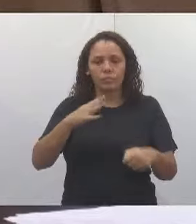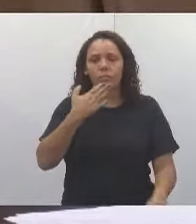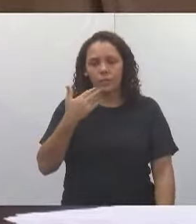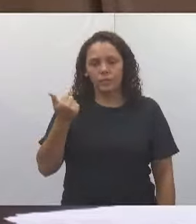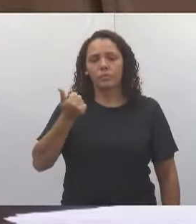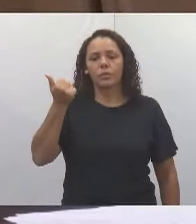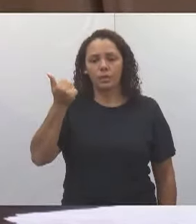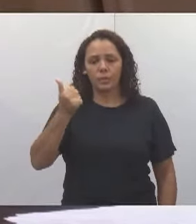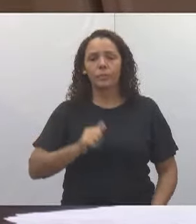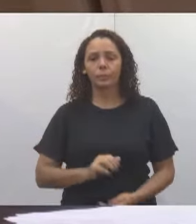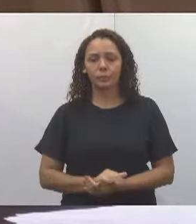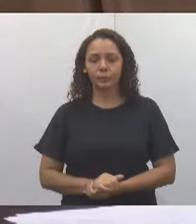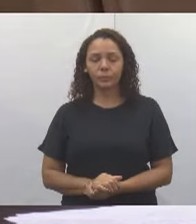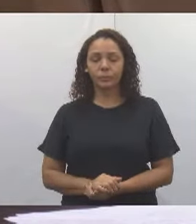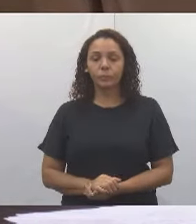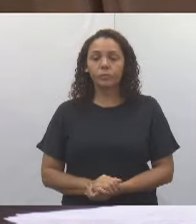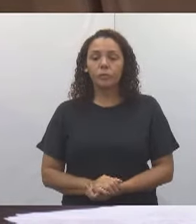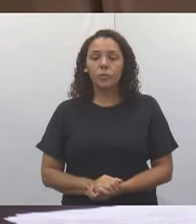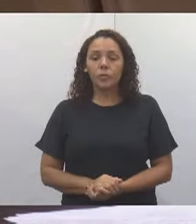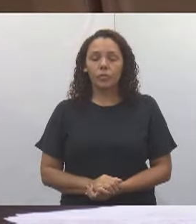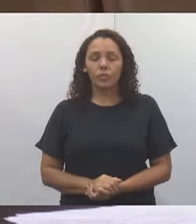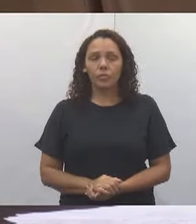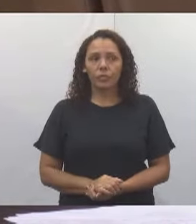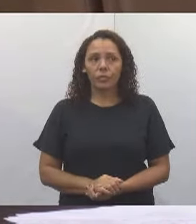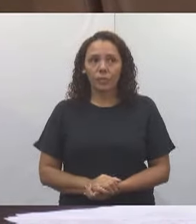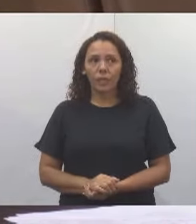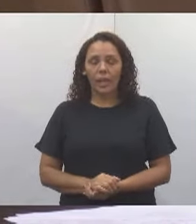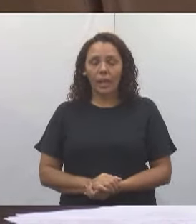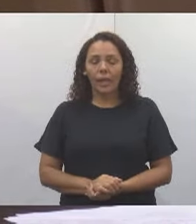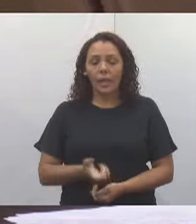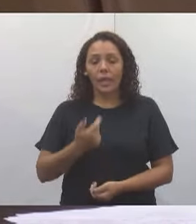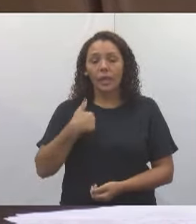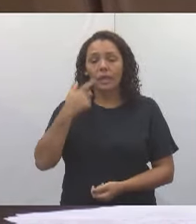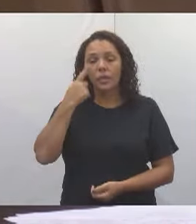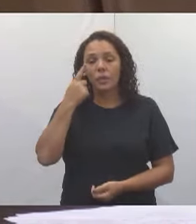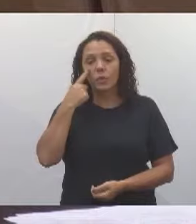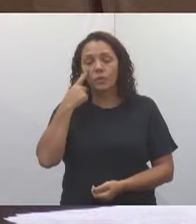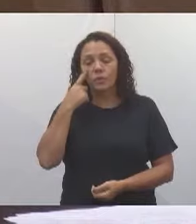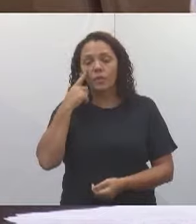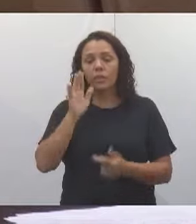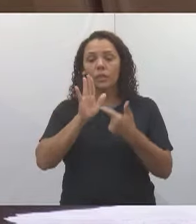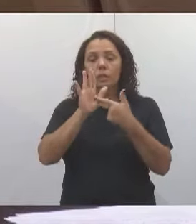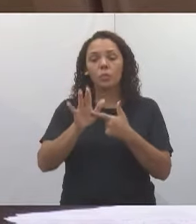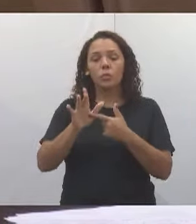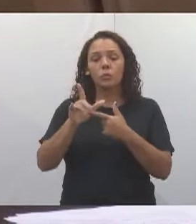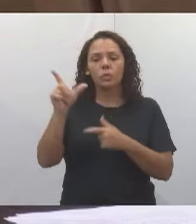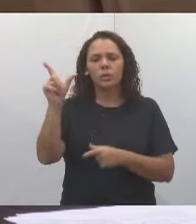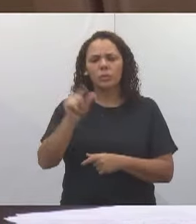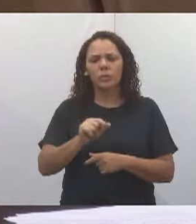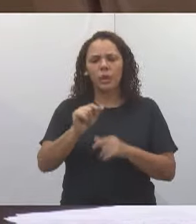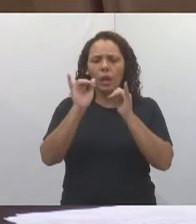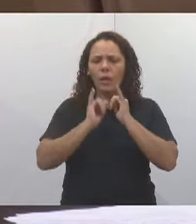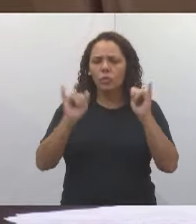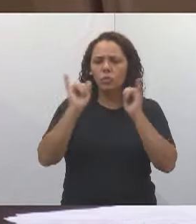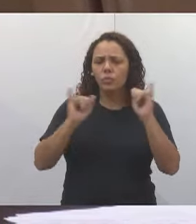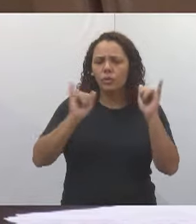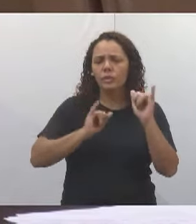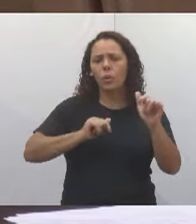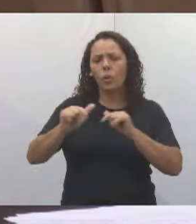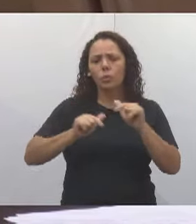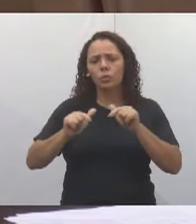Eu estou vendo que, na hora da demonstração, falou que reduziu bastante a divulgação dos trabalhos da saúde devido